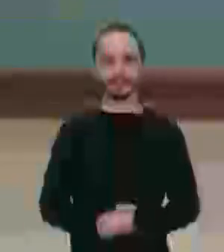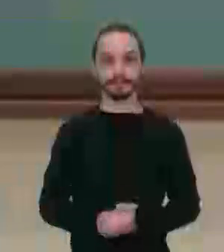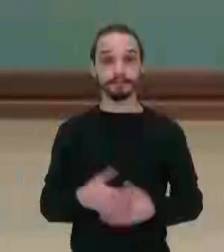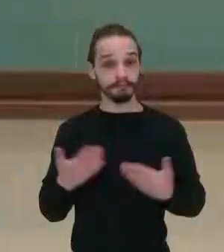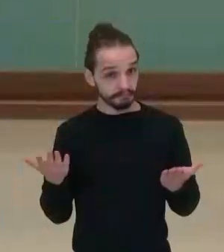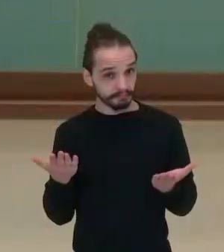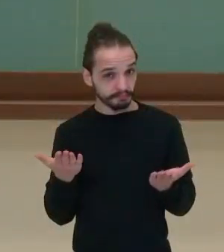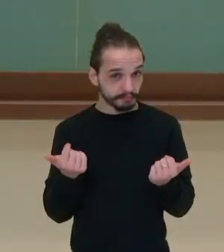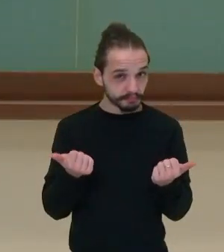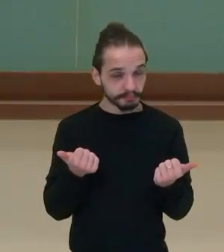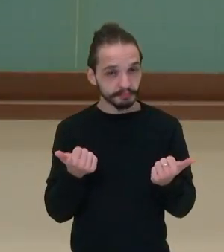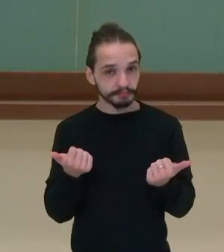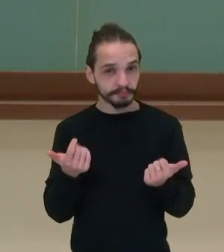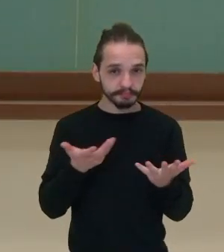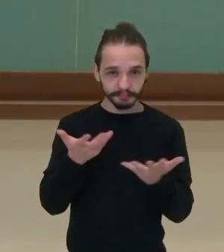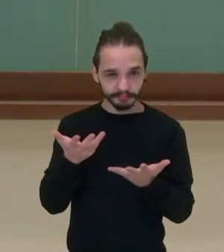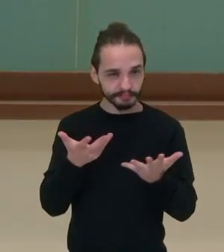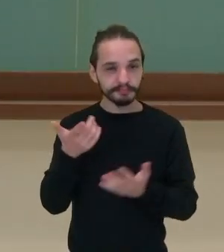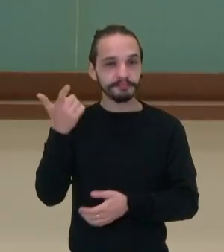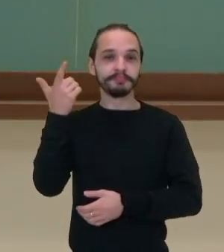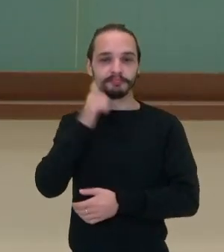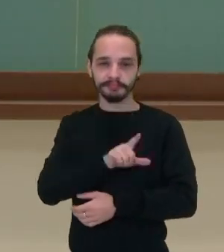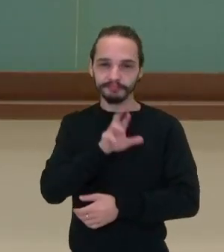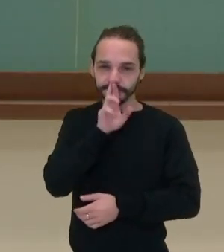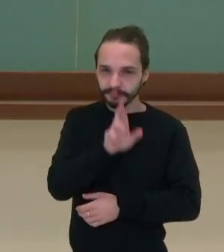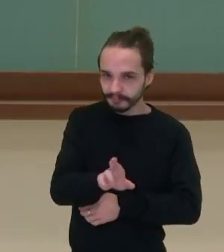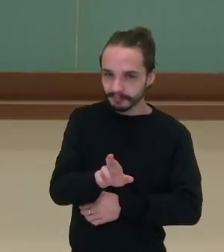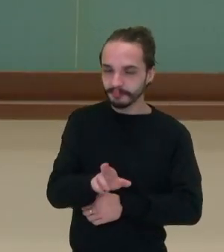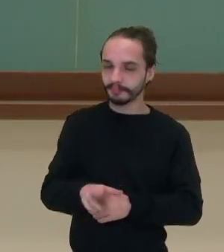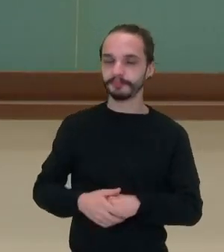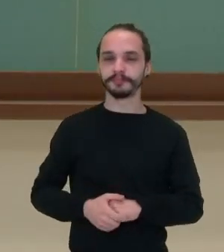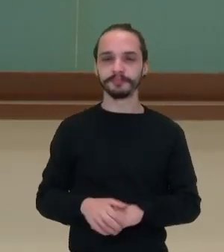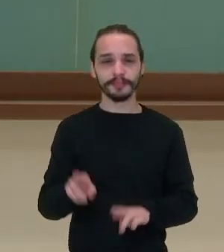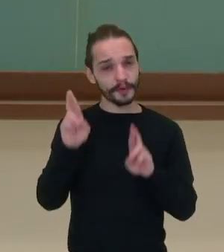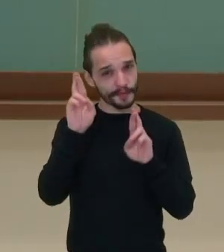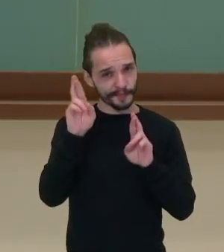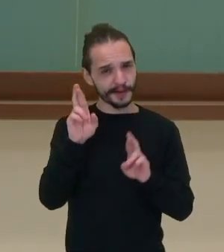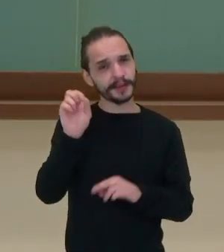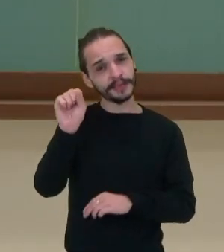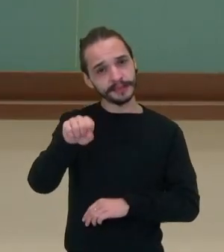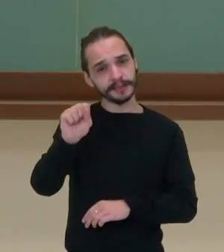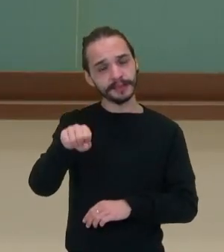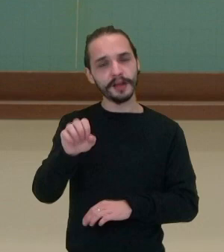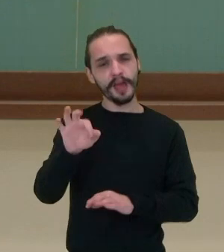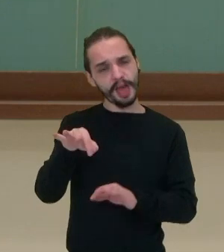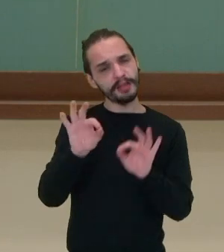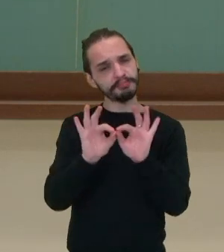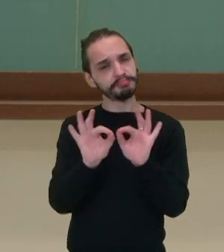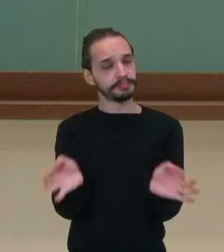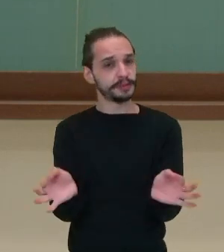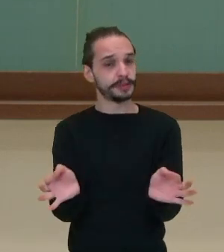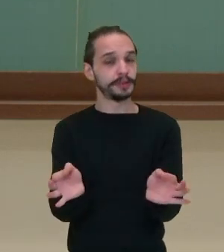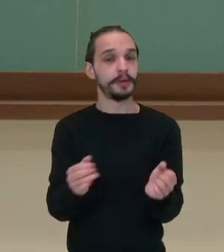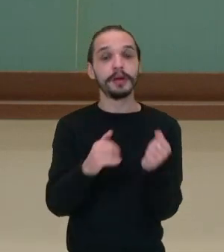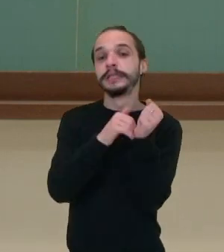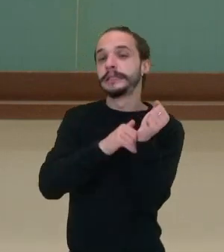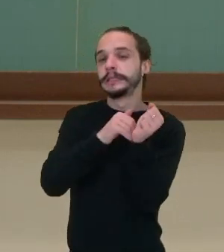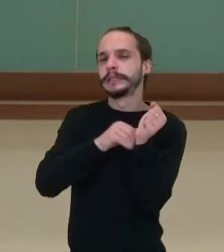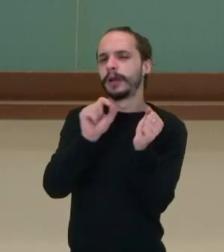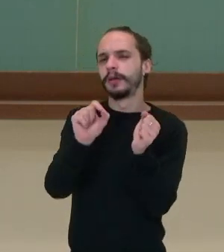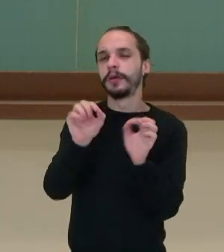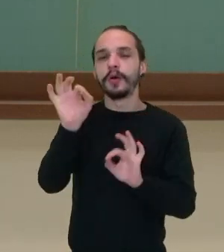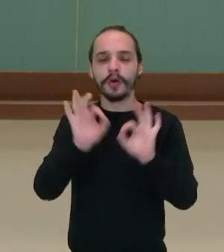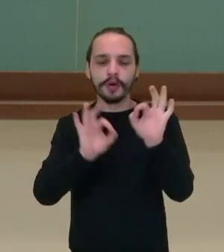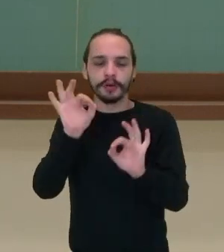E aí, meus queridos, conseguiram resolver o exercício? Espero que sim, né? É um exercício relativamente simples. O segredo é você só organizar